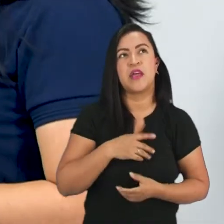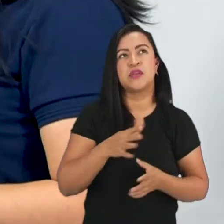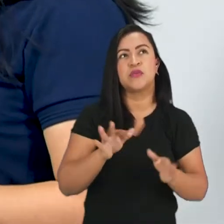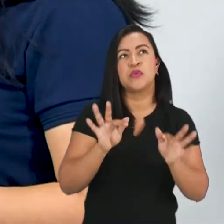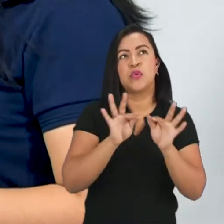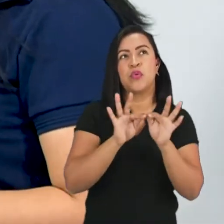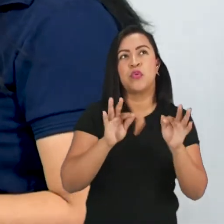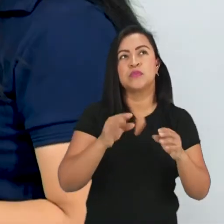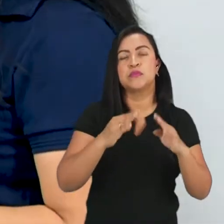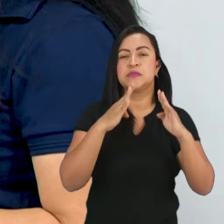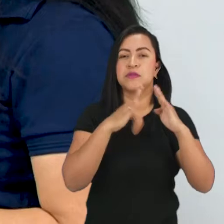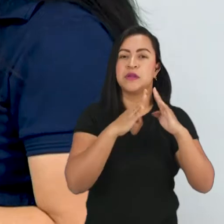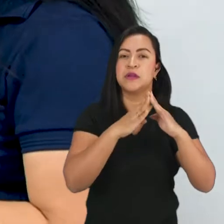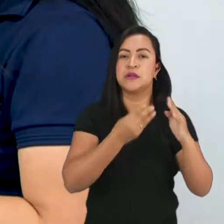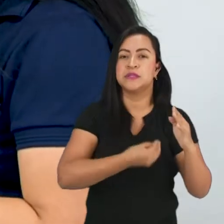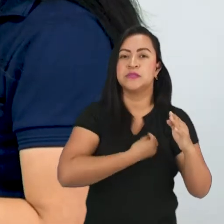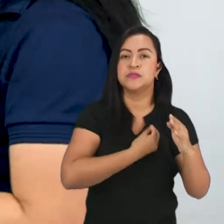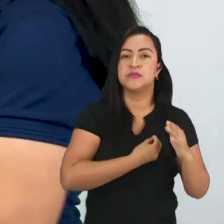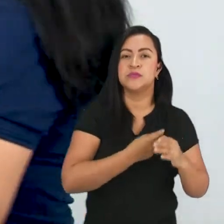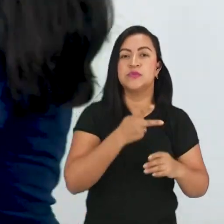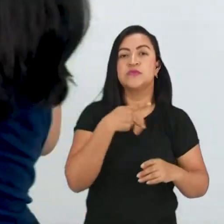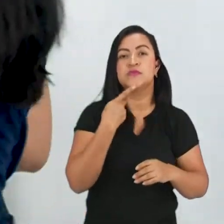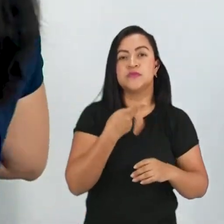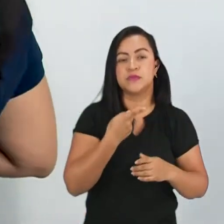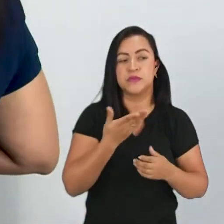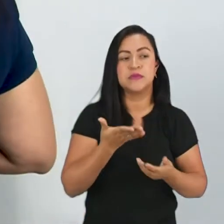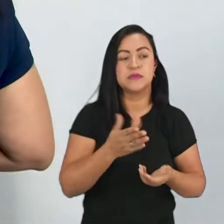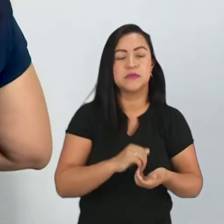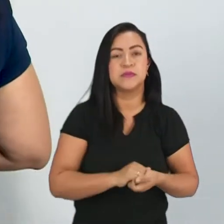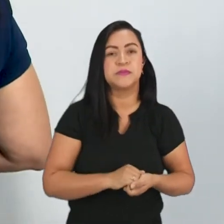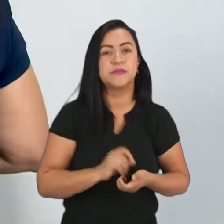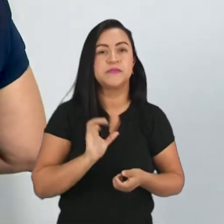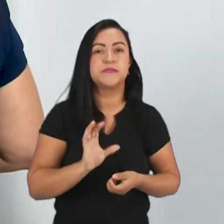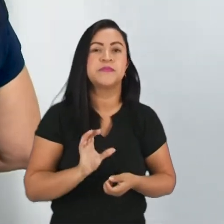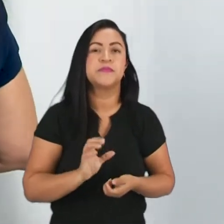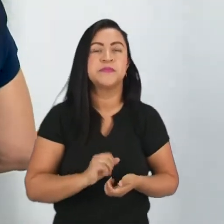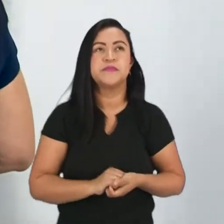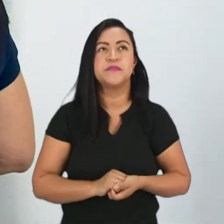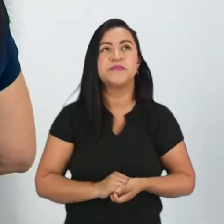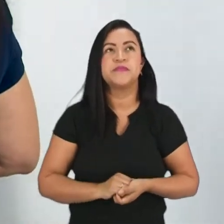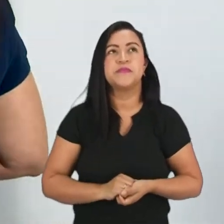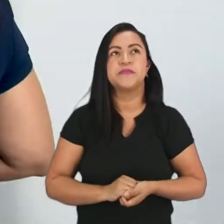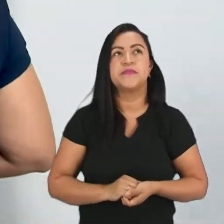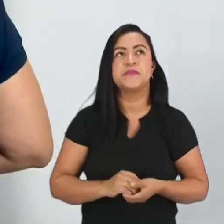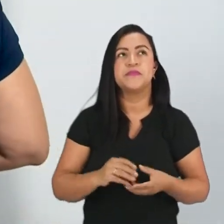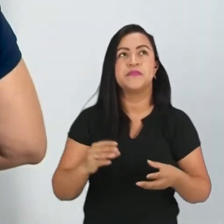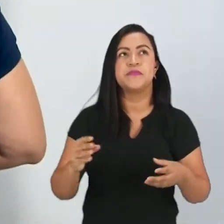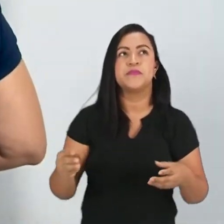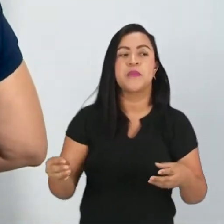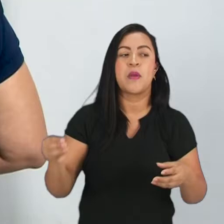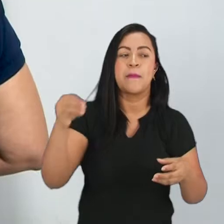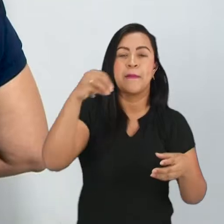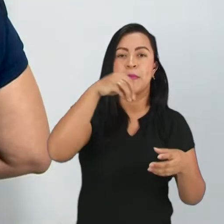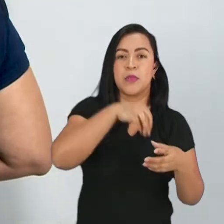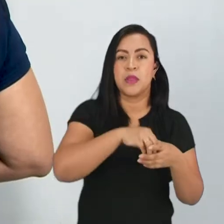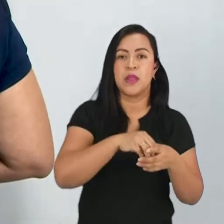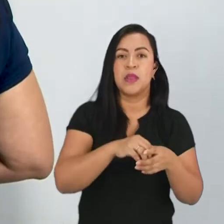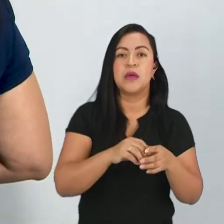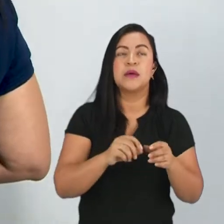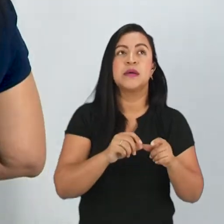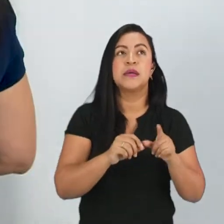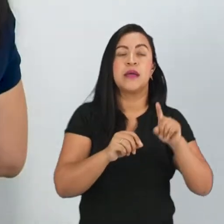casa em que moro. Foi falado isso aqui, né? Olha só. Põe, deixa eu ver aqui, ó.